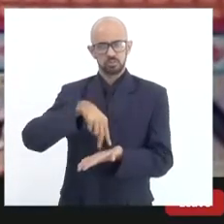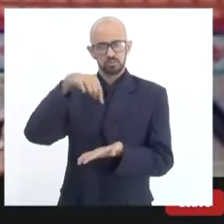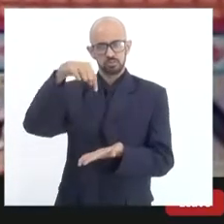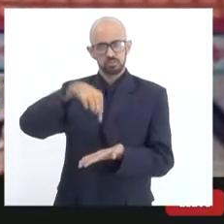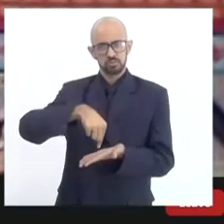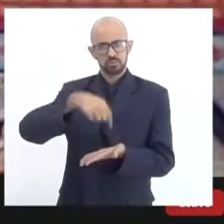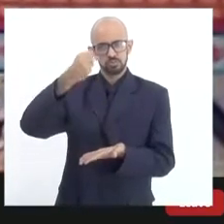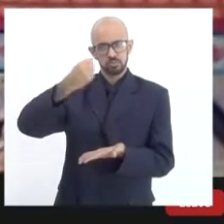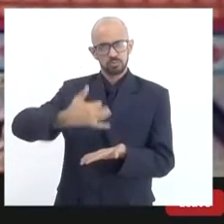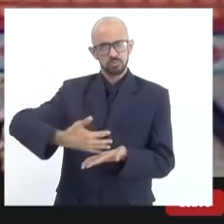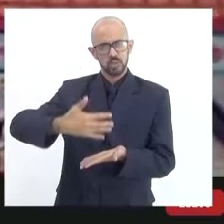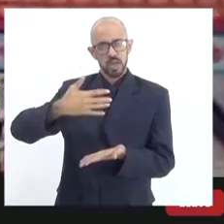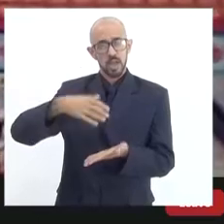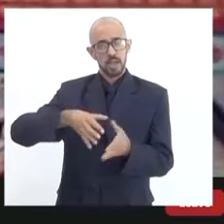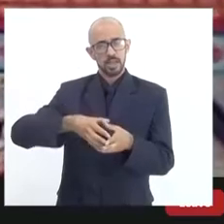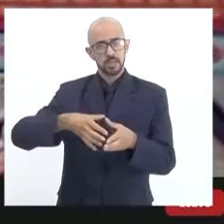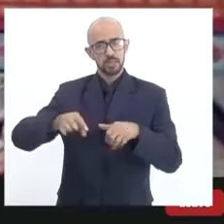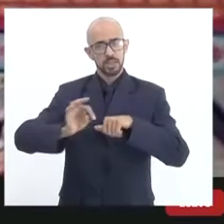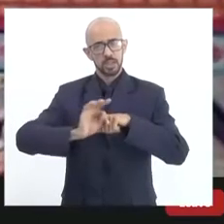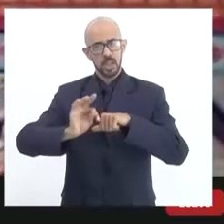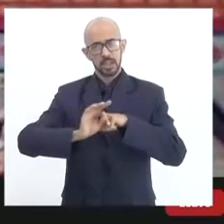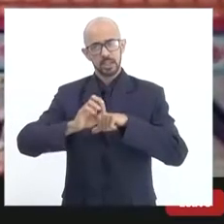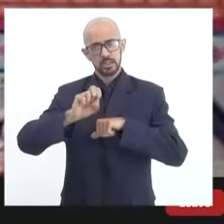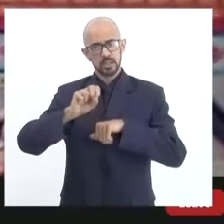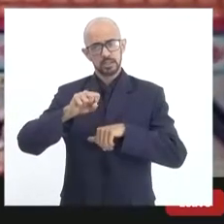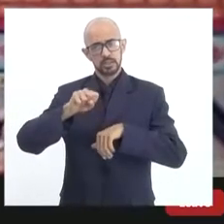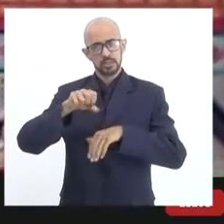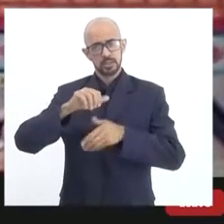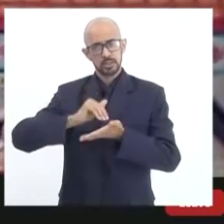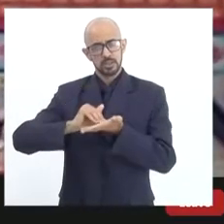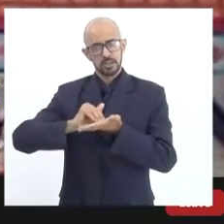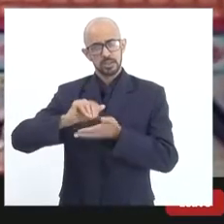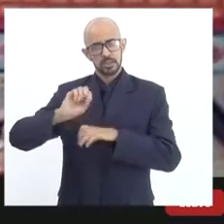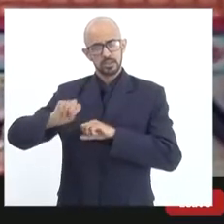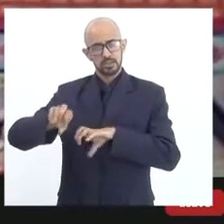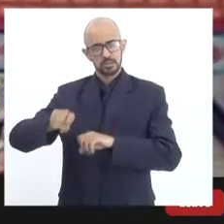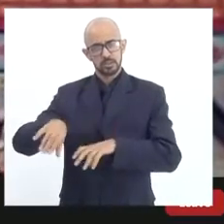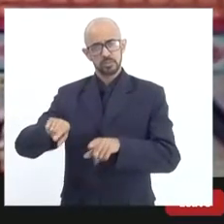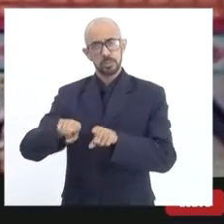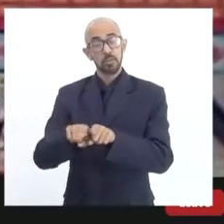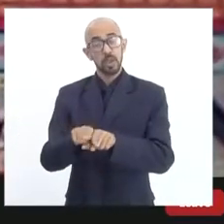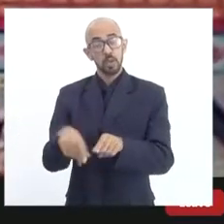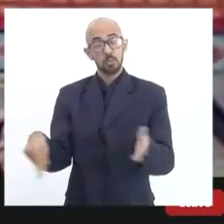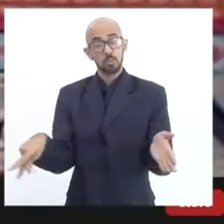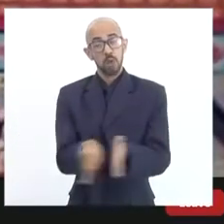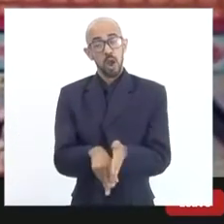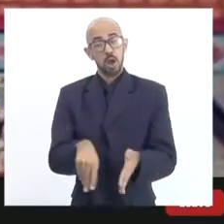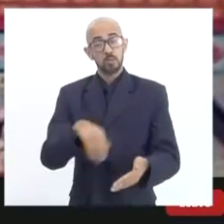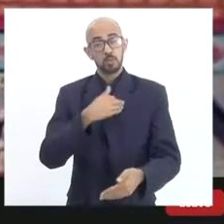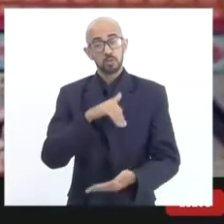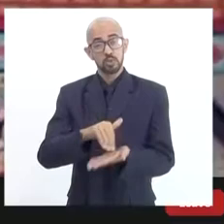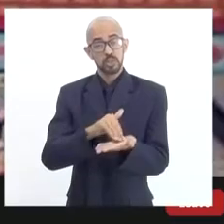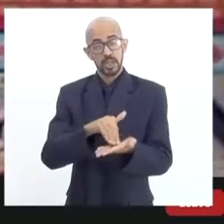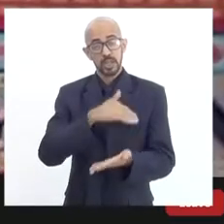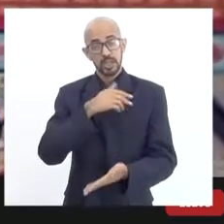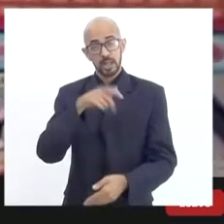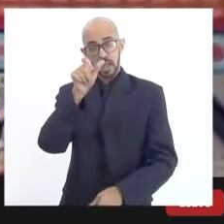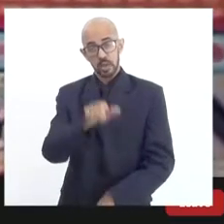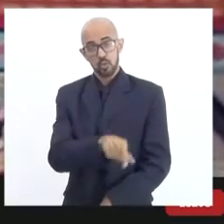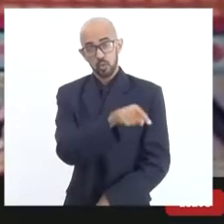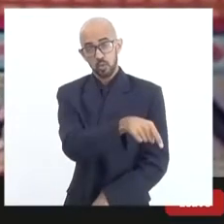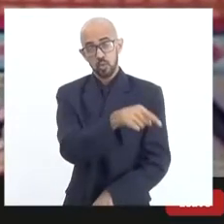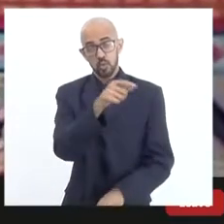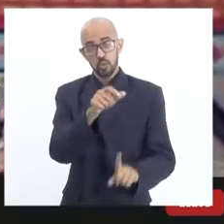da SEDUC, mas com o próprio secretário de Educação. Eu acho que se falou aqui também em intersetorialidade, esse não é